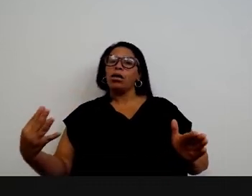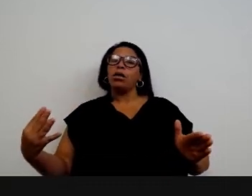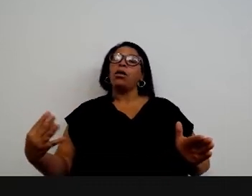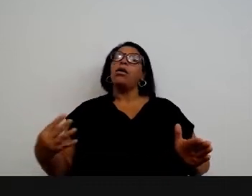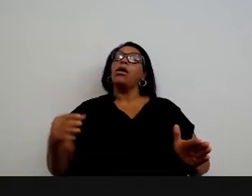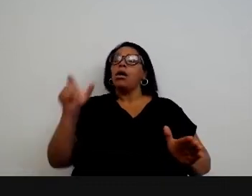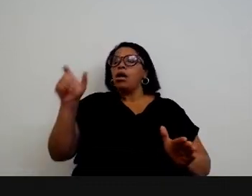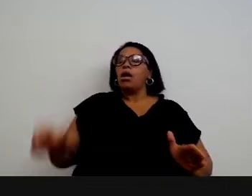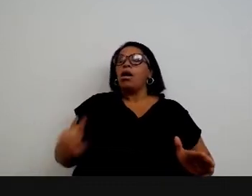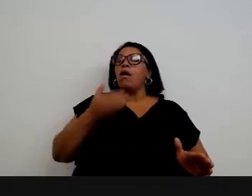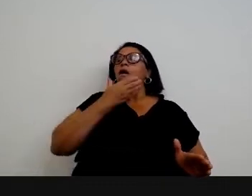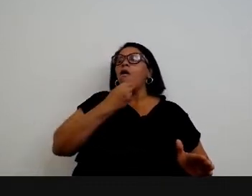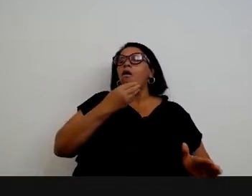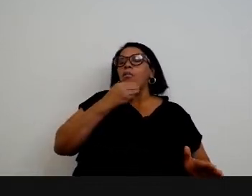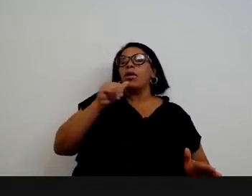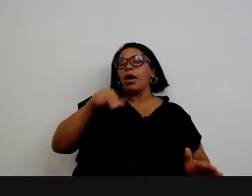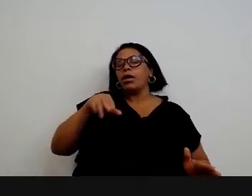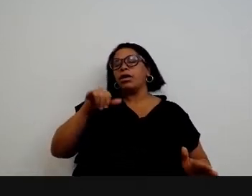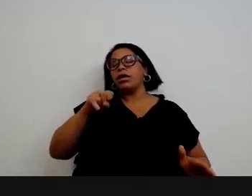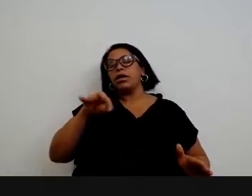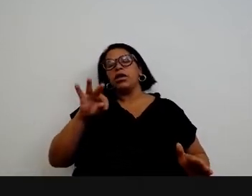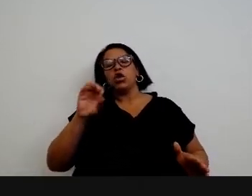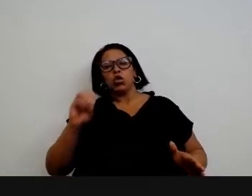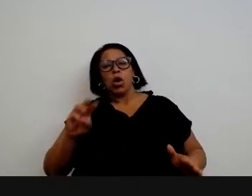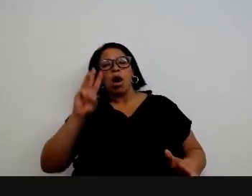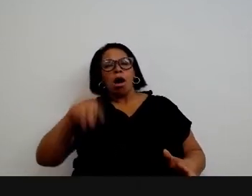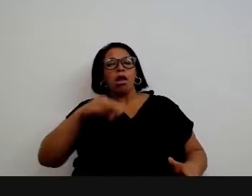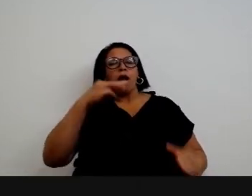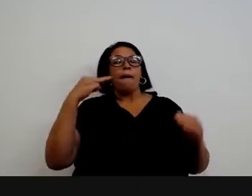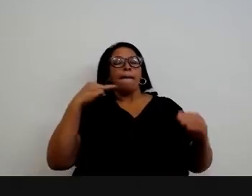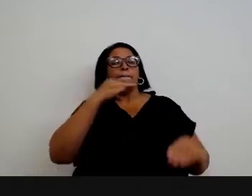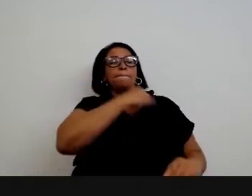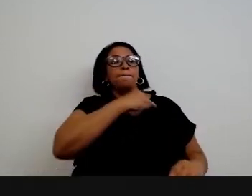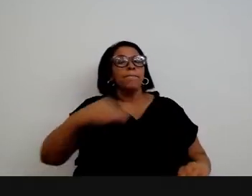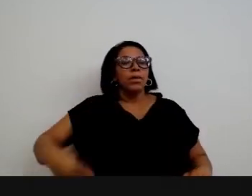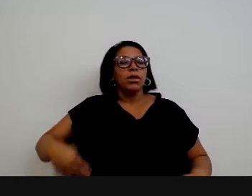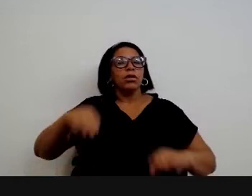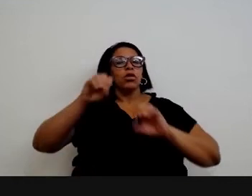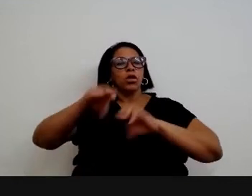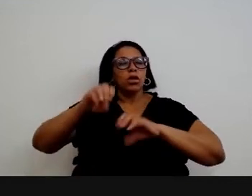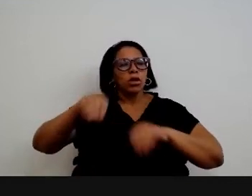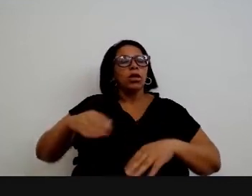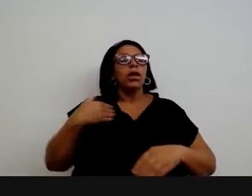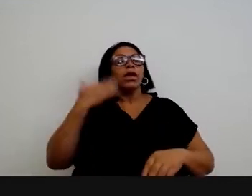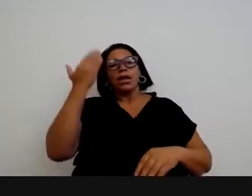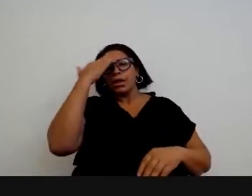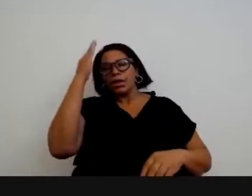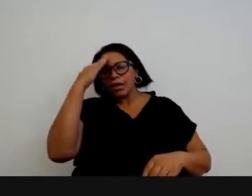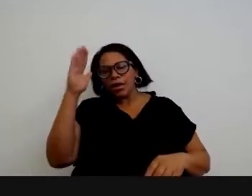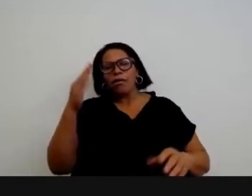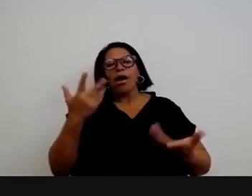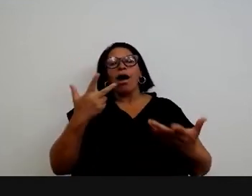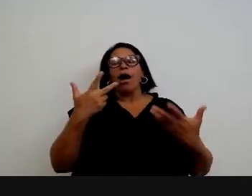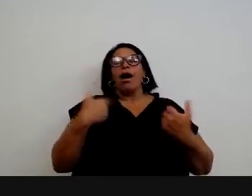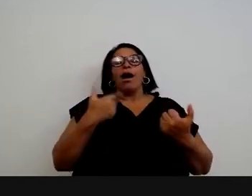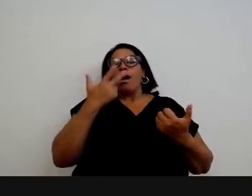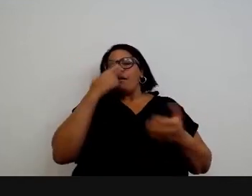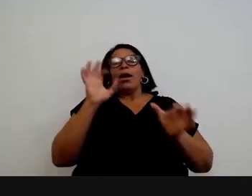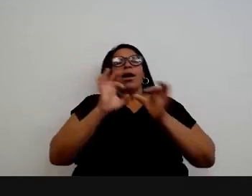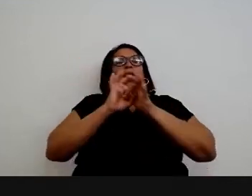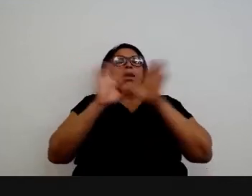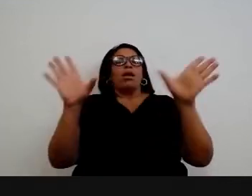muito relevante, chegou a ser ministro da Educação, enfim, e entendeu-se que a gente poderia se livrar do